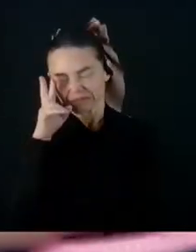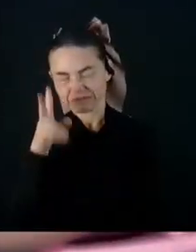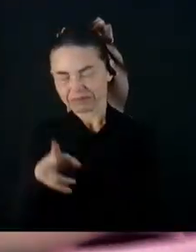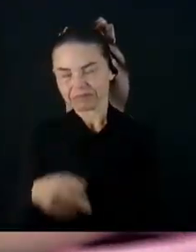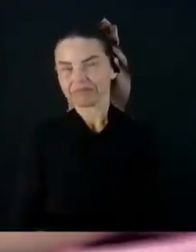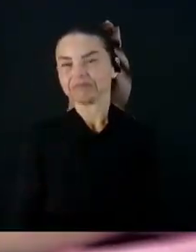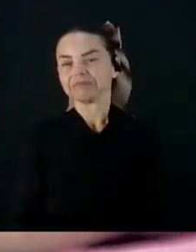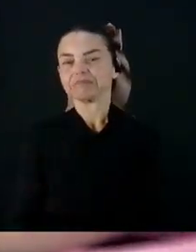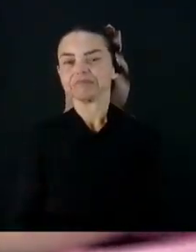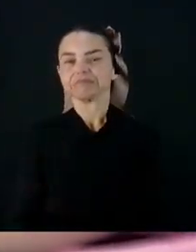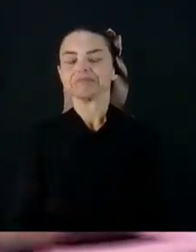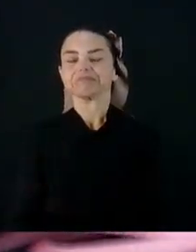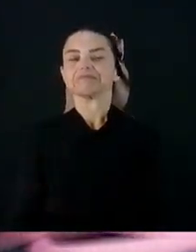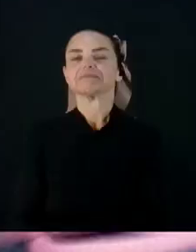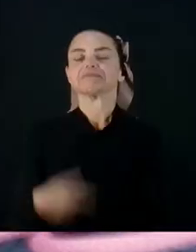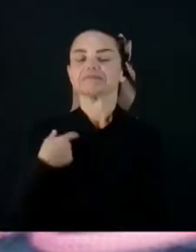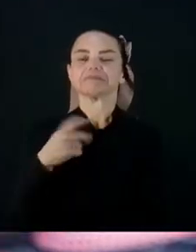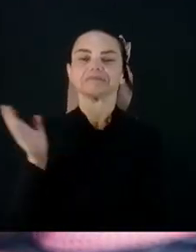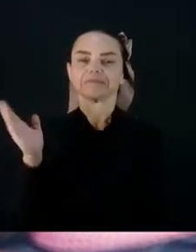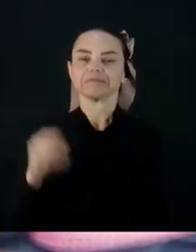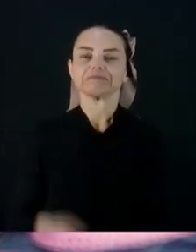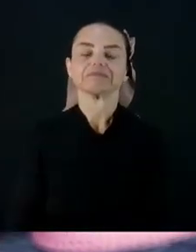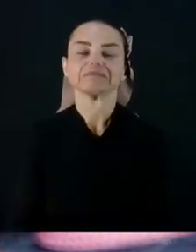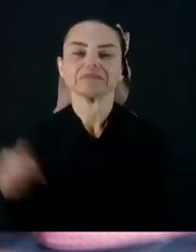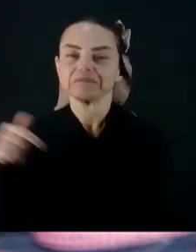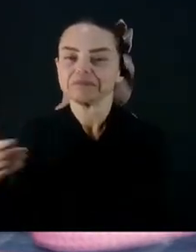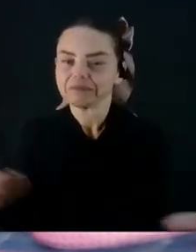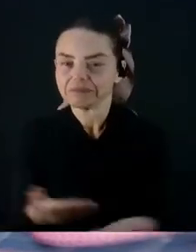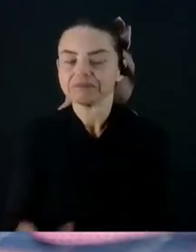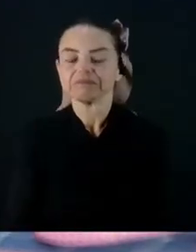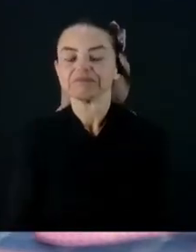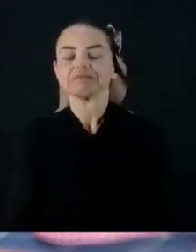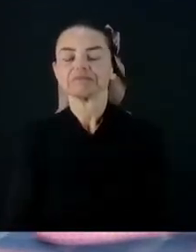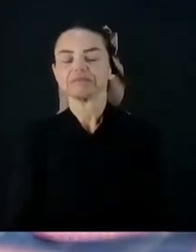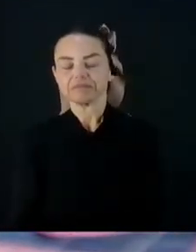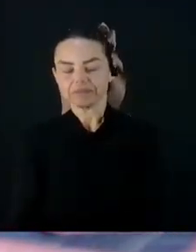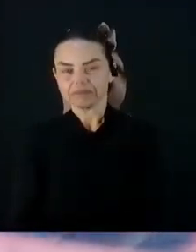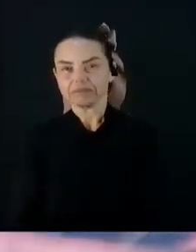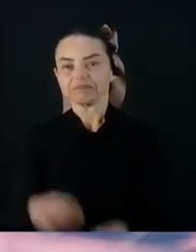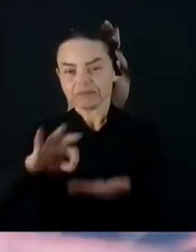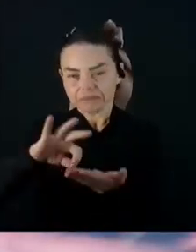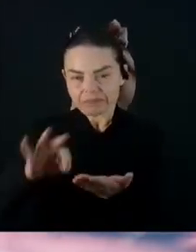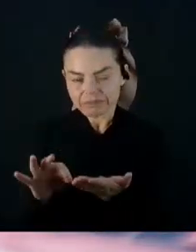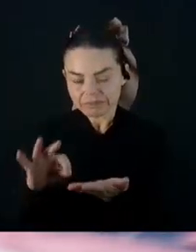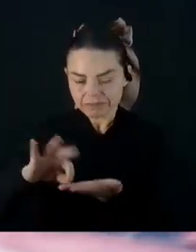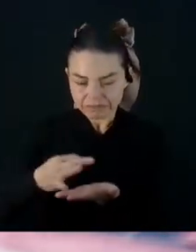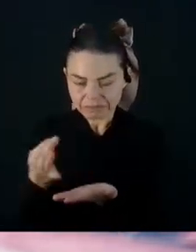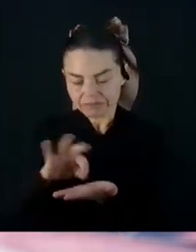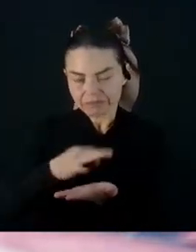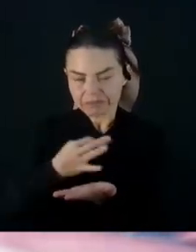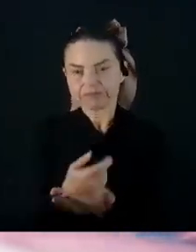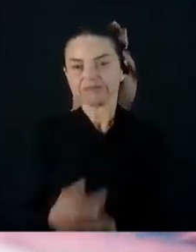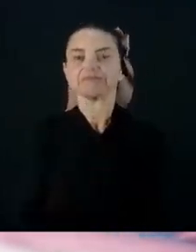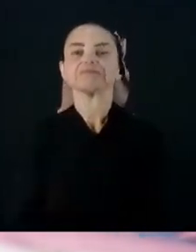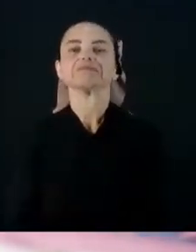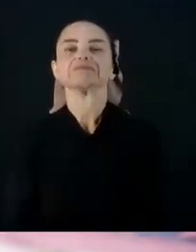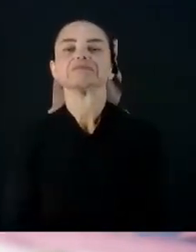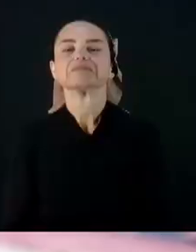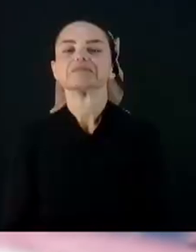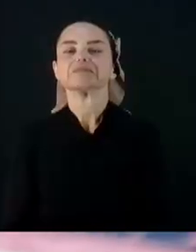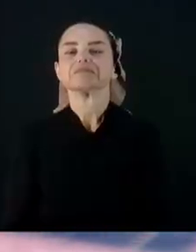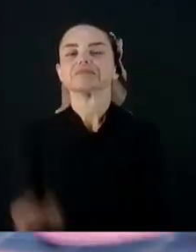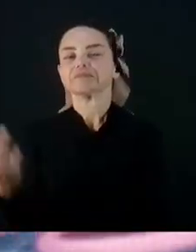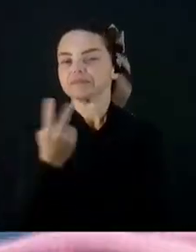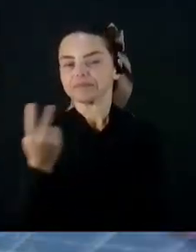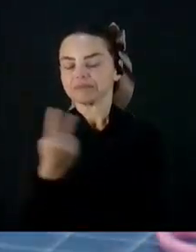o forrinho aqui em cima. Aqui agora eu vou colocar o alfinete pro tecido não dançar. Os dois aqui. Eu